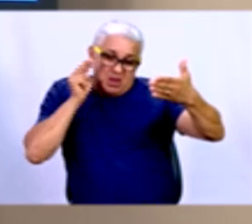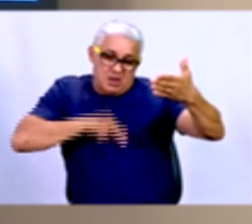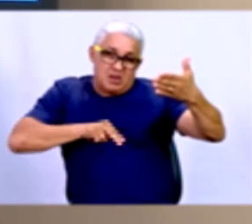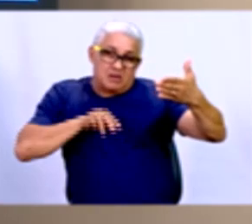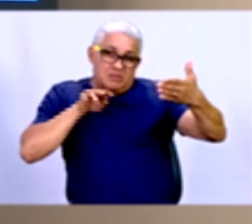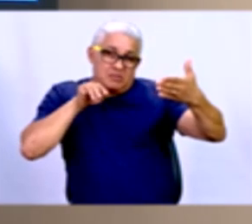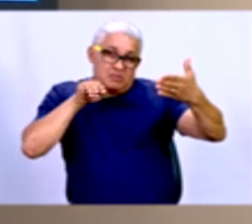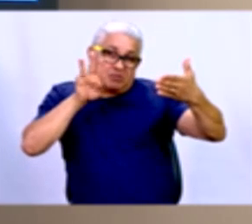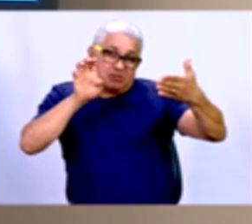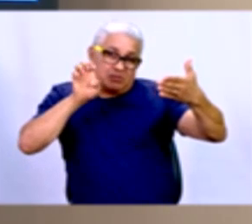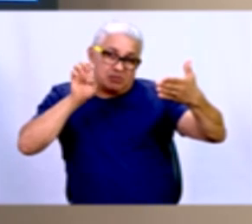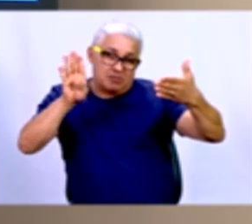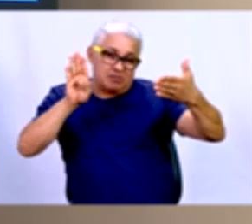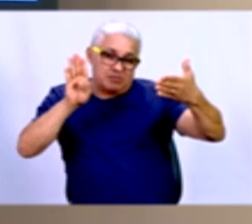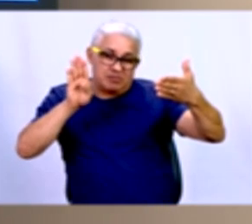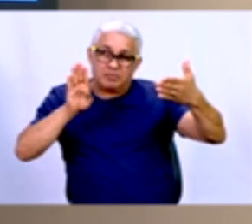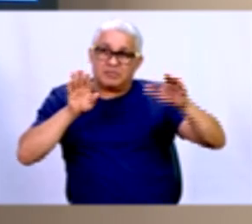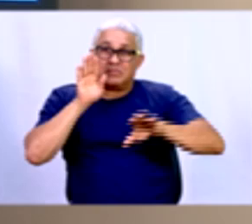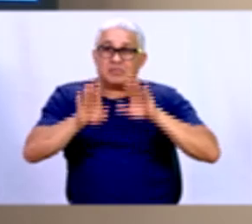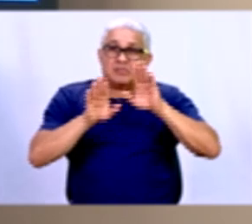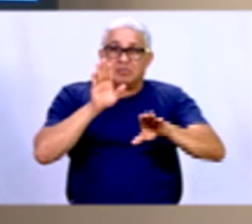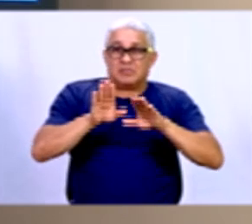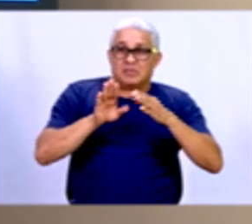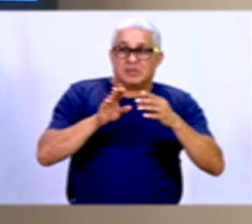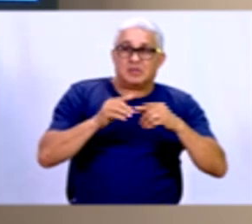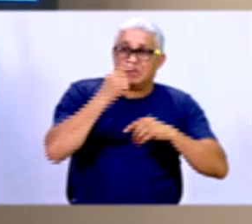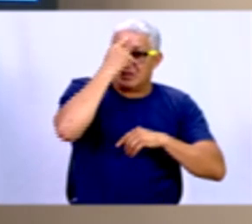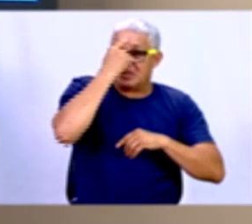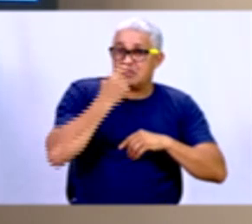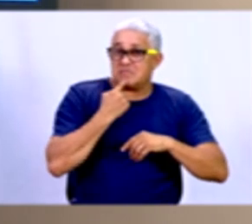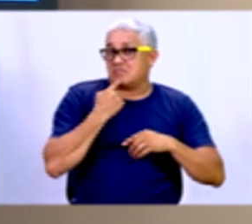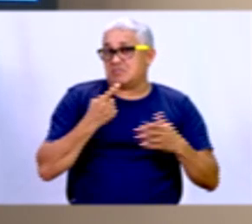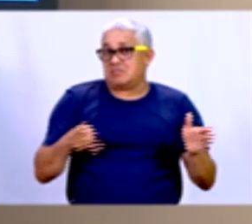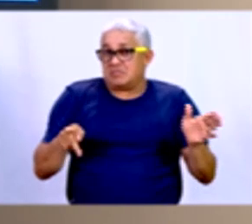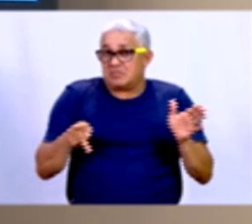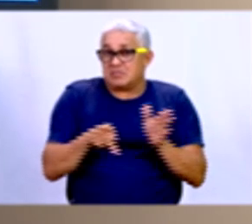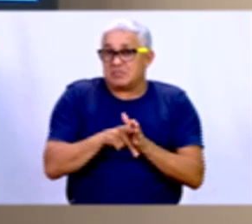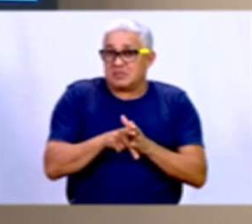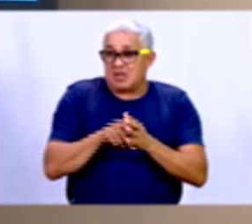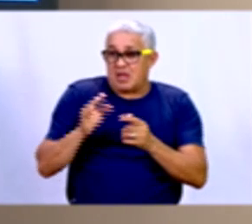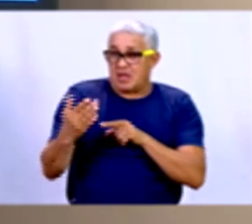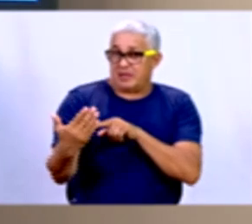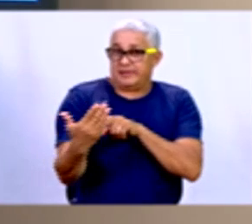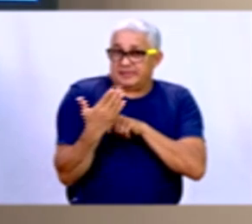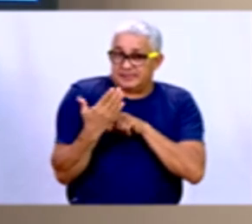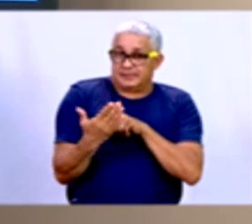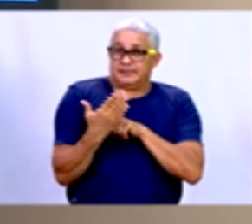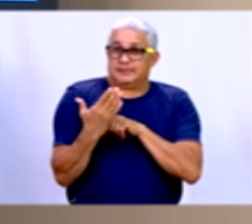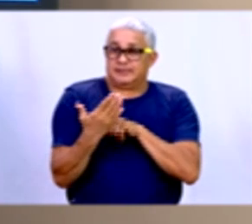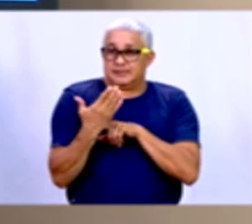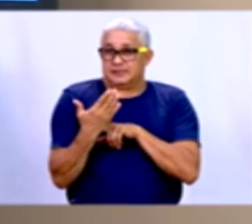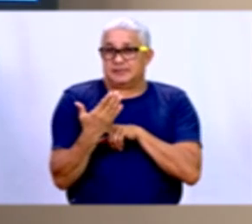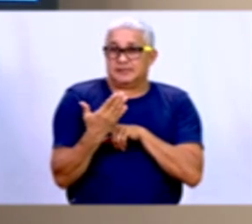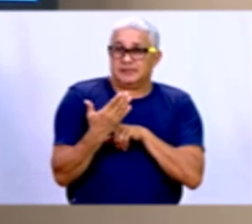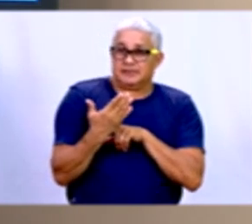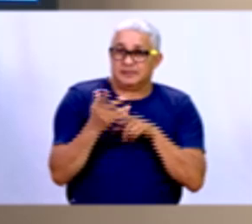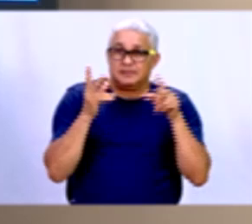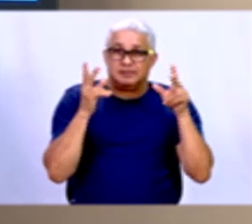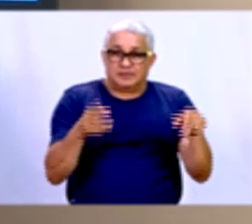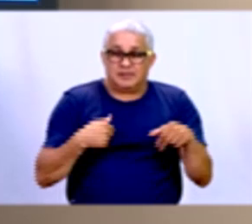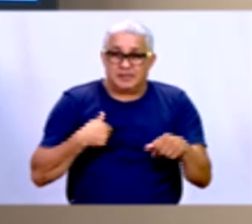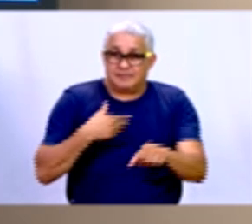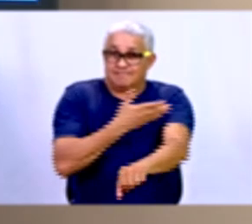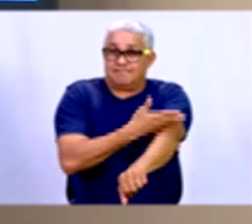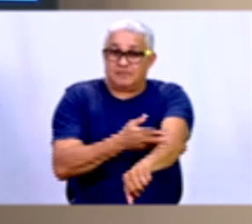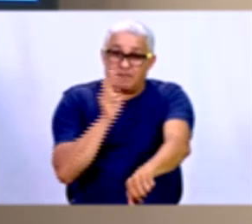web, porque às vezes as características, o que ele está te apresentando ali, não é como você